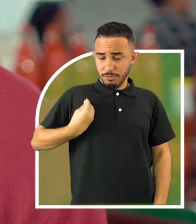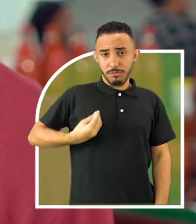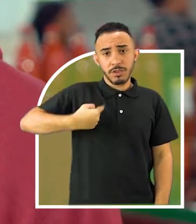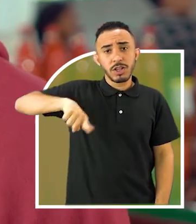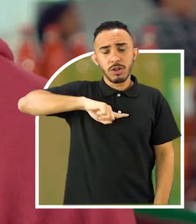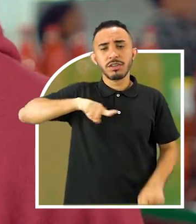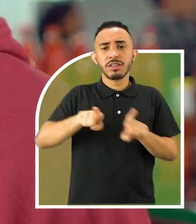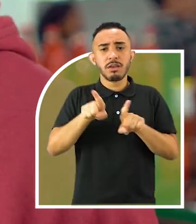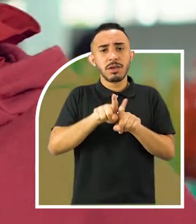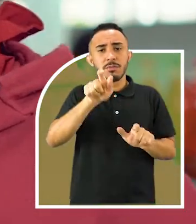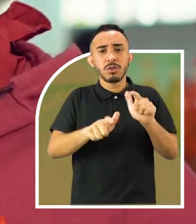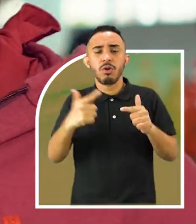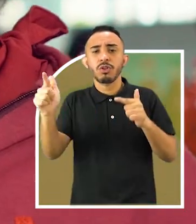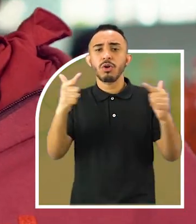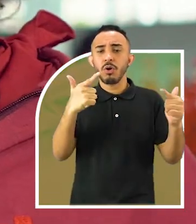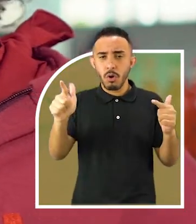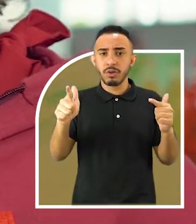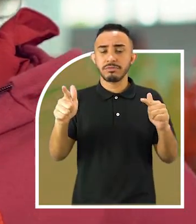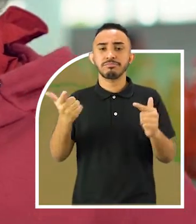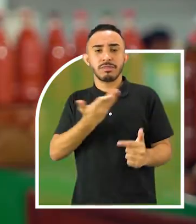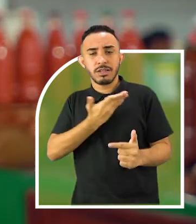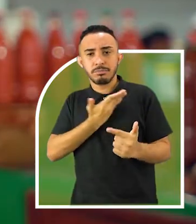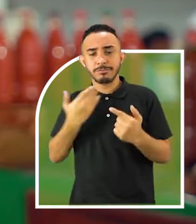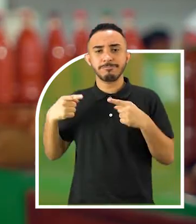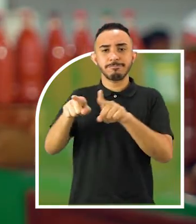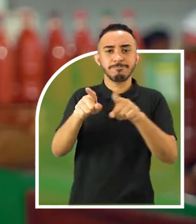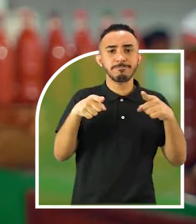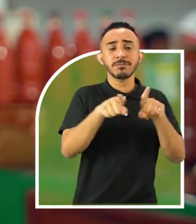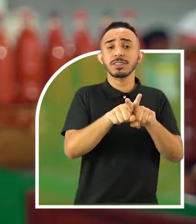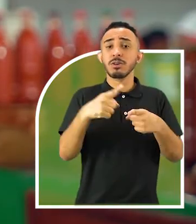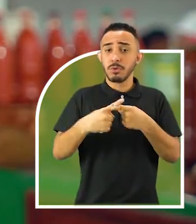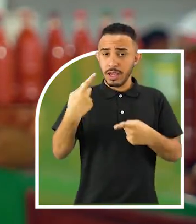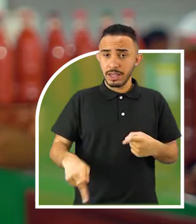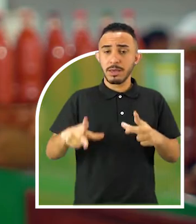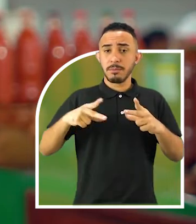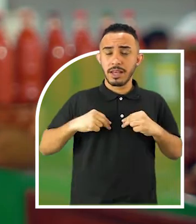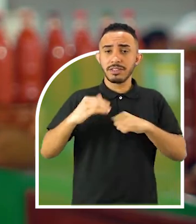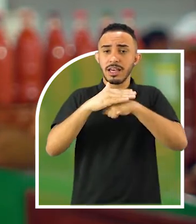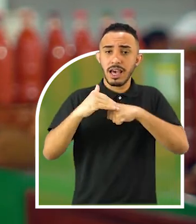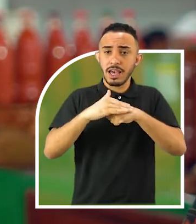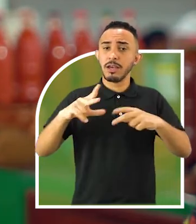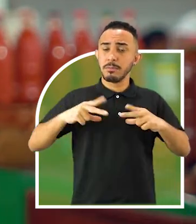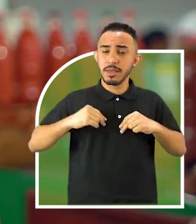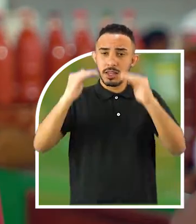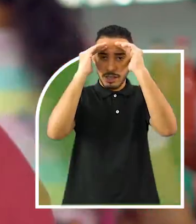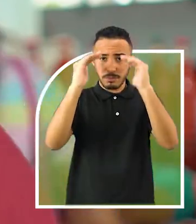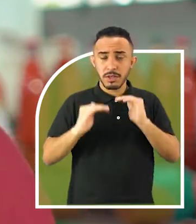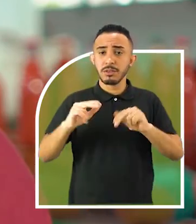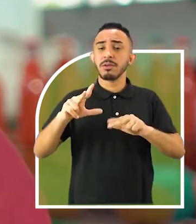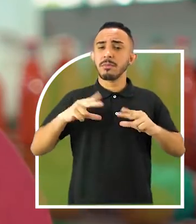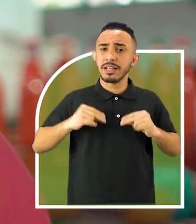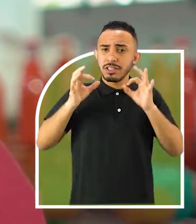vida, quanto a vida dos nossos próximos, né, dos nossos parceiros, porque a gente merece carinho, a gente merece respeito, a gente merece dignidade.